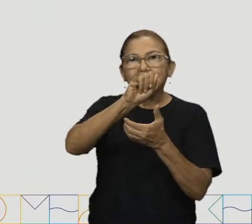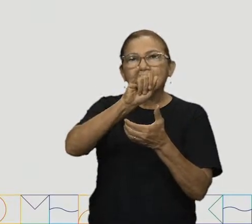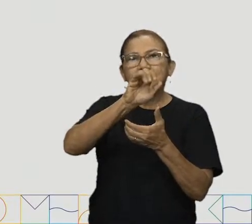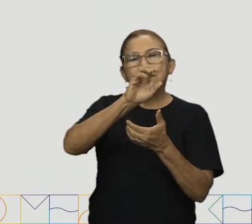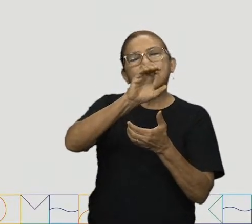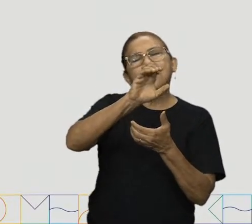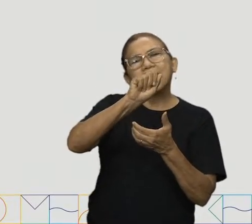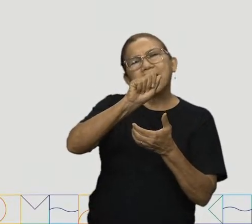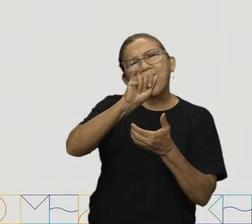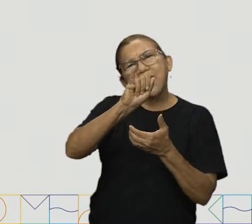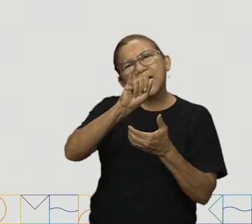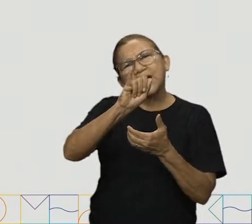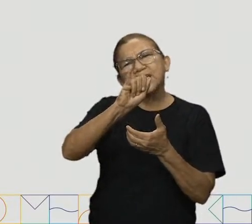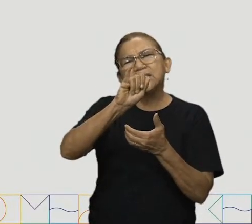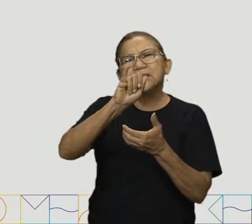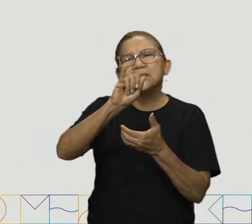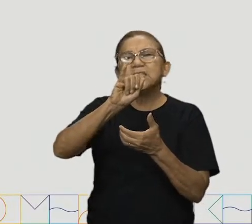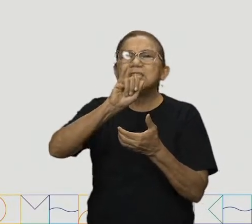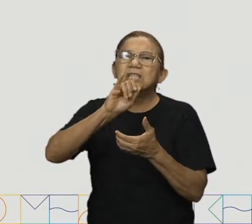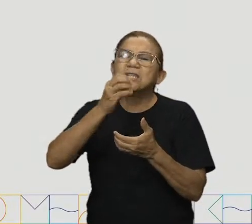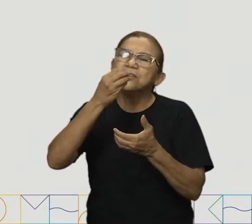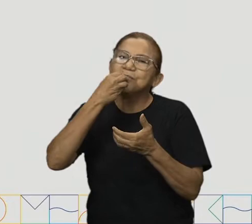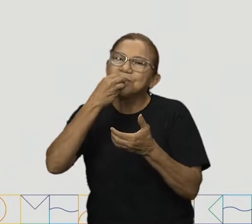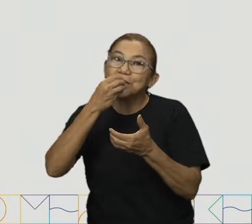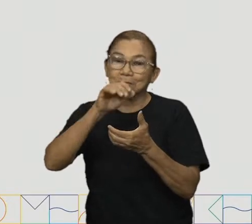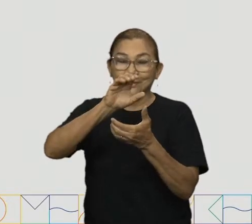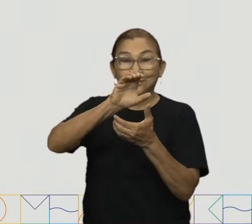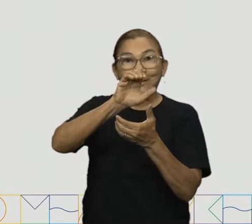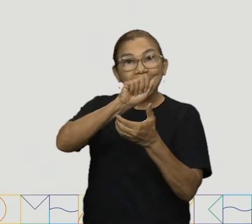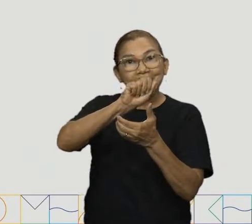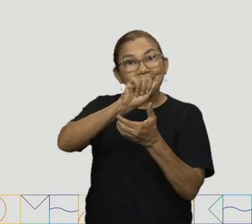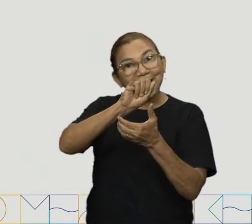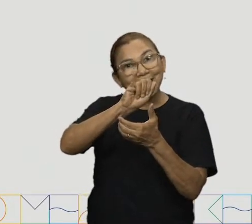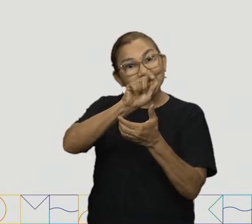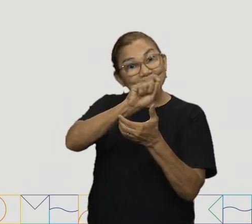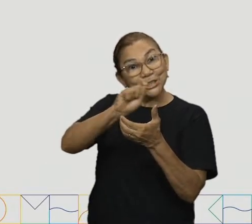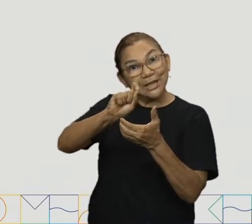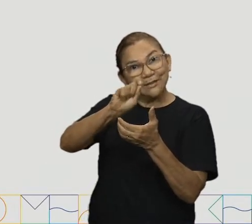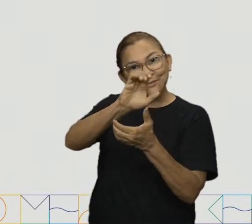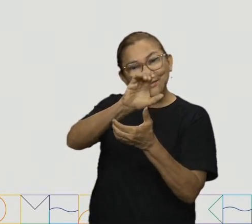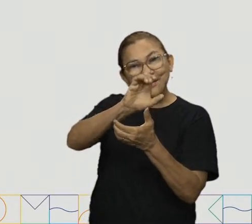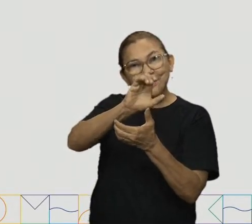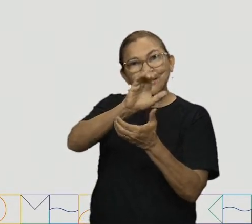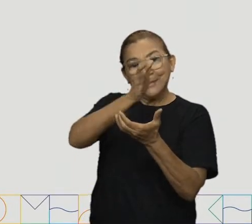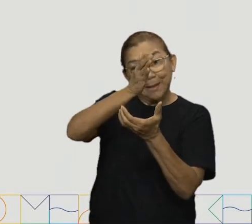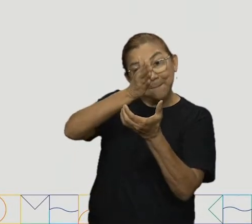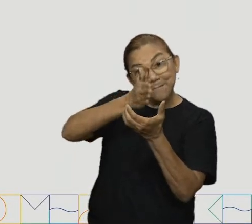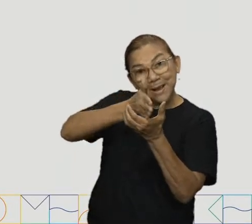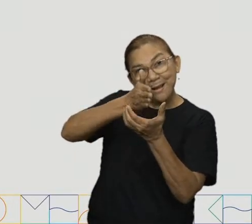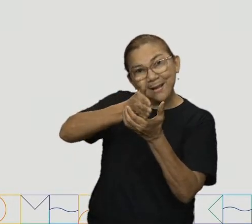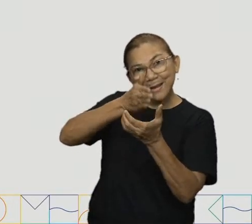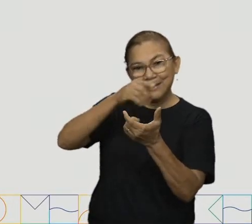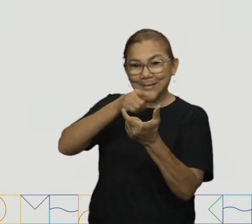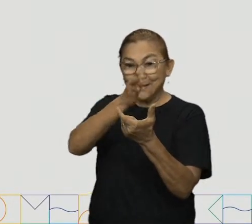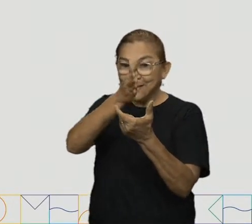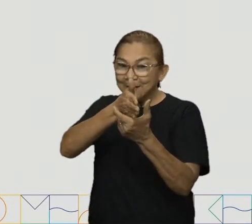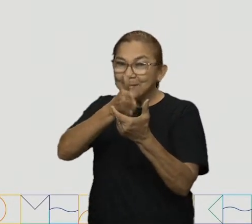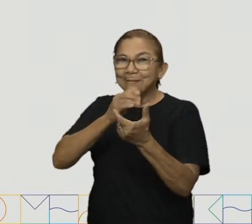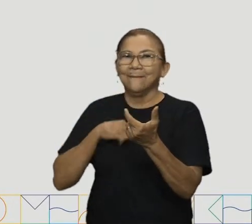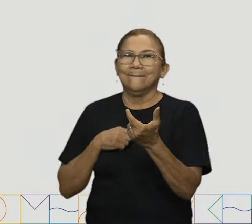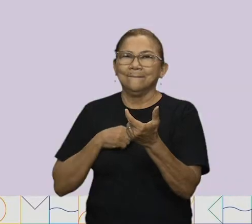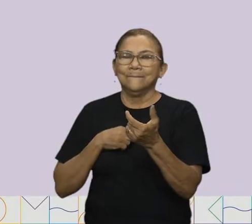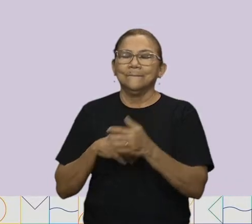mais fraquinha, ó. Caixa. Certo? É isso que eu quero que vocês percebam. Por isso que eu tô marcando bem a minha